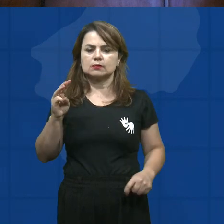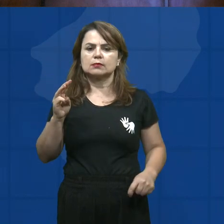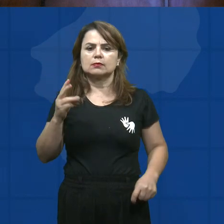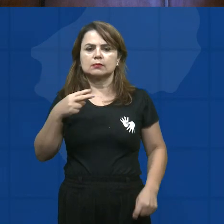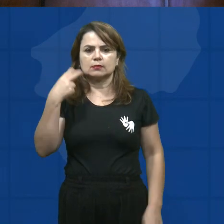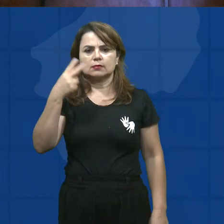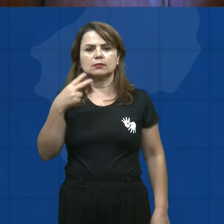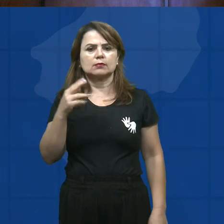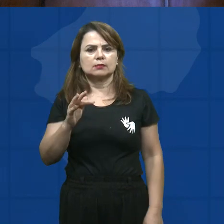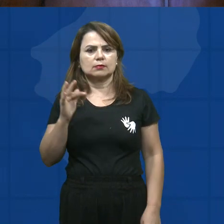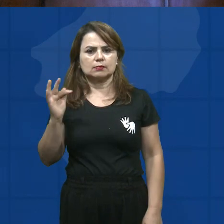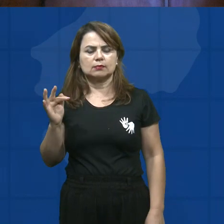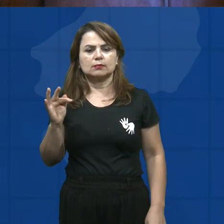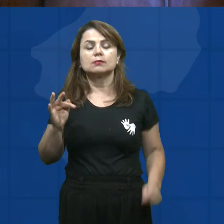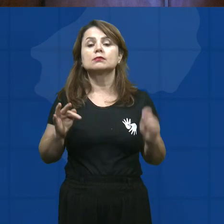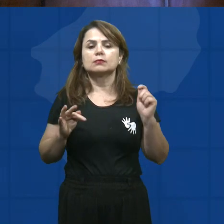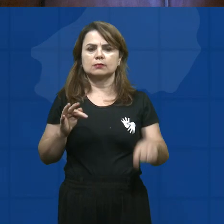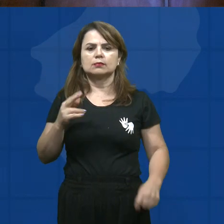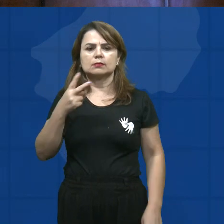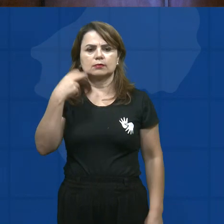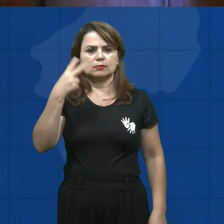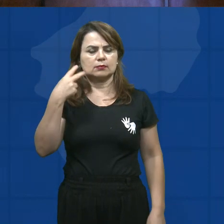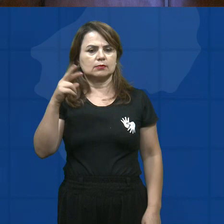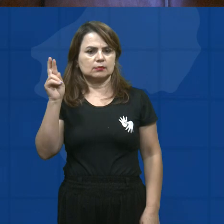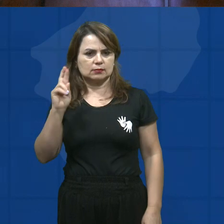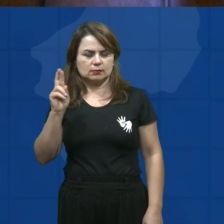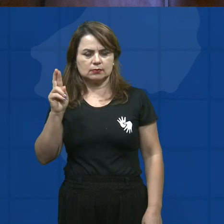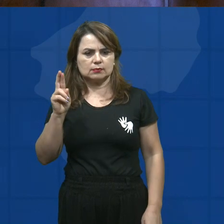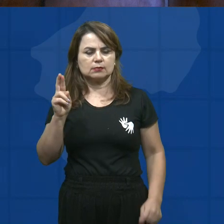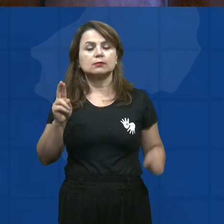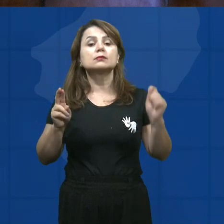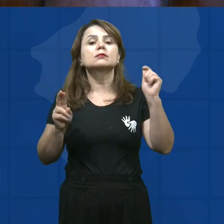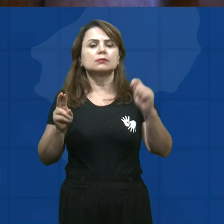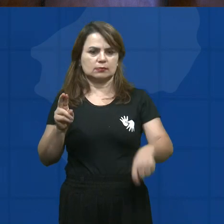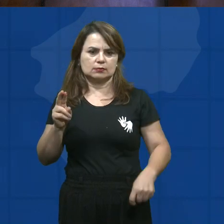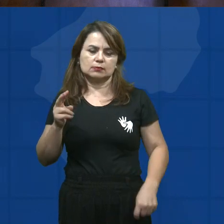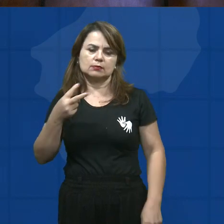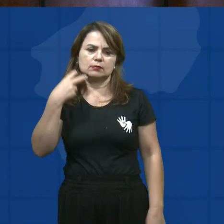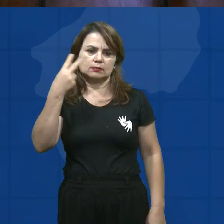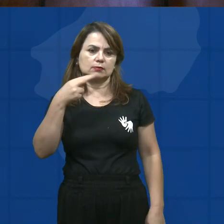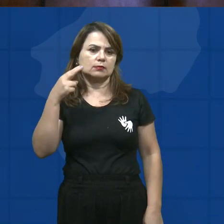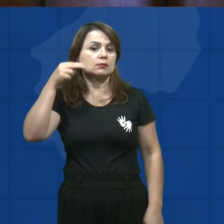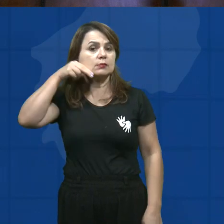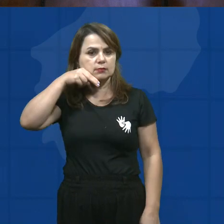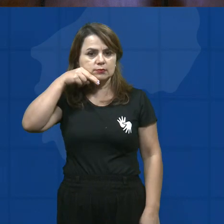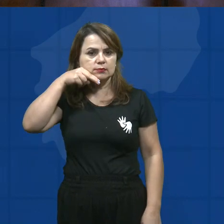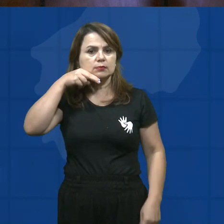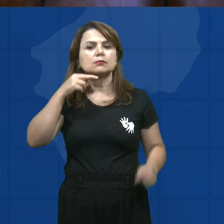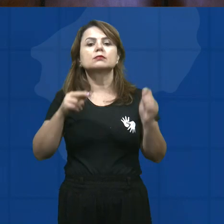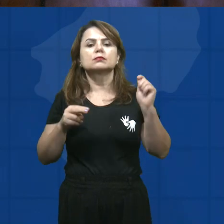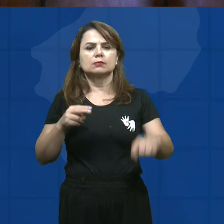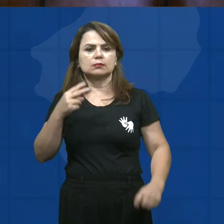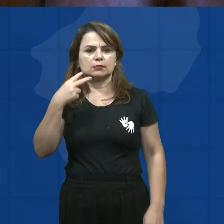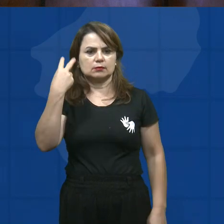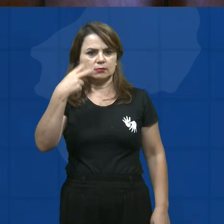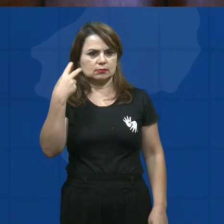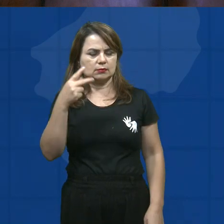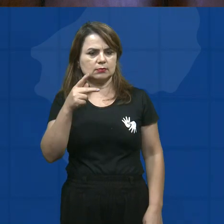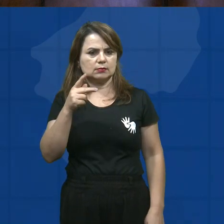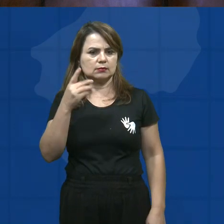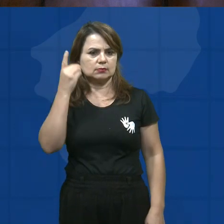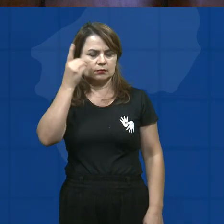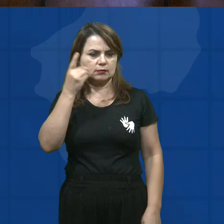Vereador Agente Federal Júnior Fefe. Sim. Vereador Rogerinho. Sim. Vereador Doutor Nixar. Sim. Vereadora professora